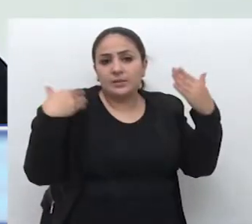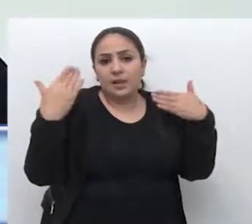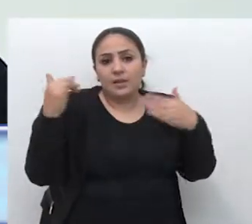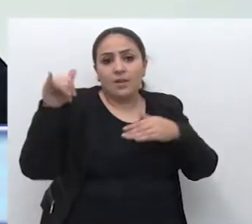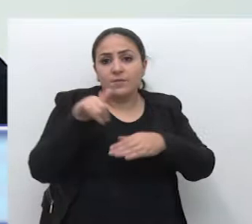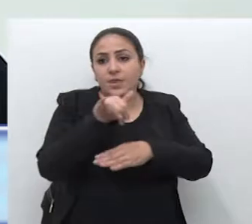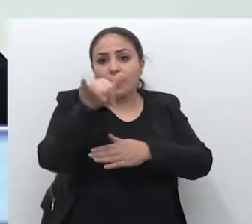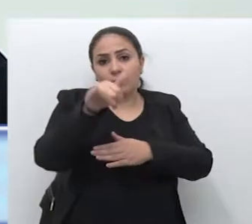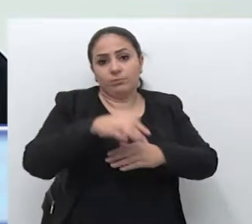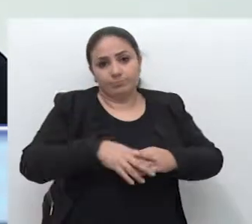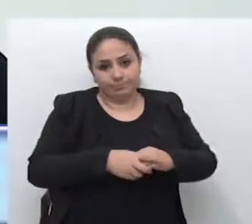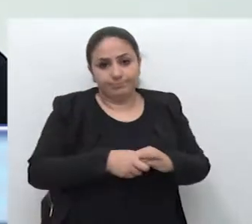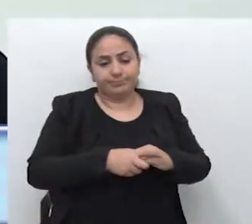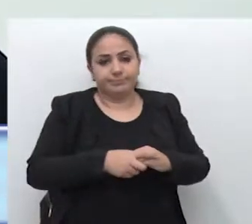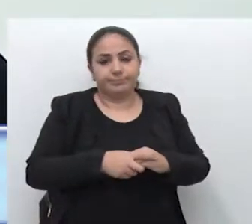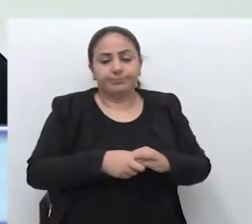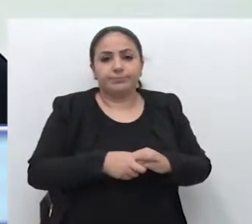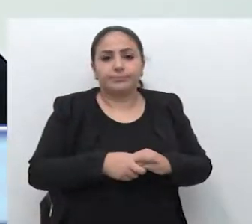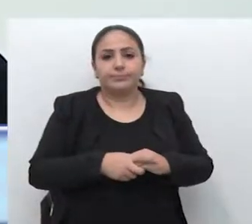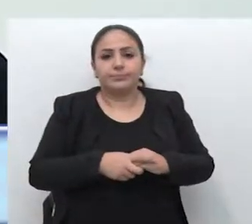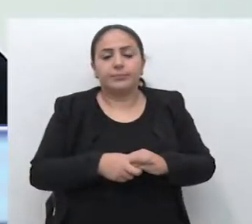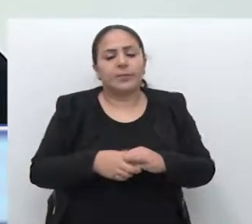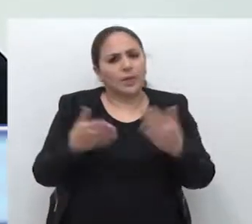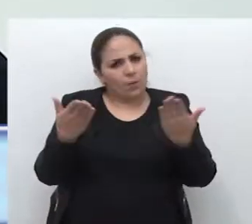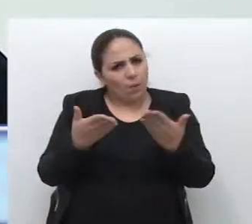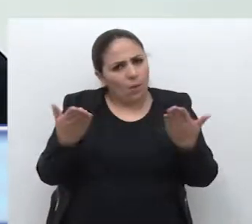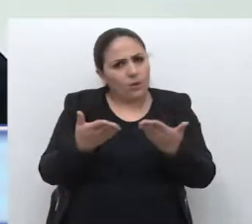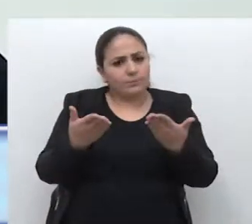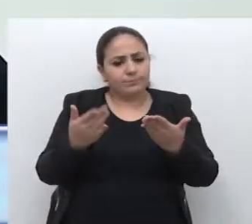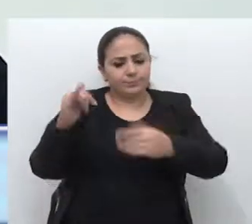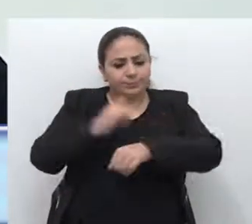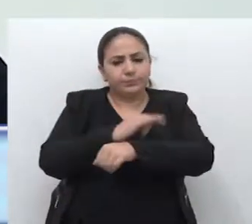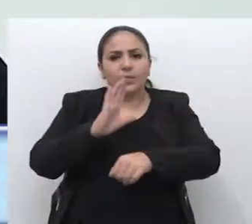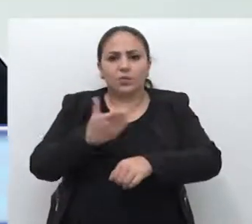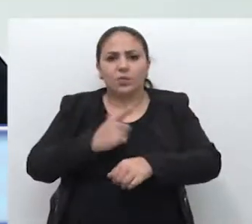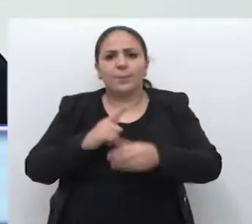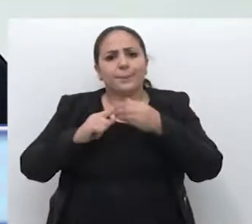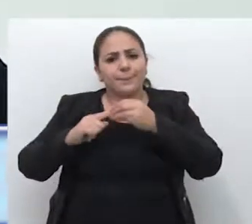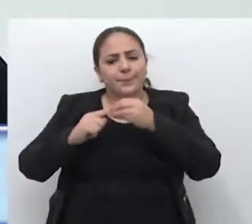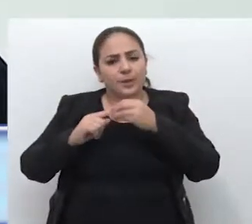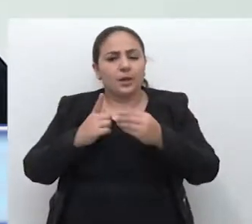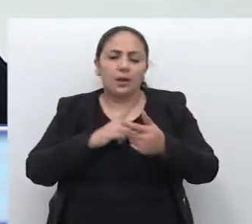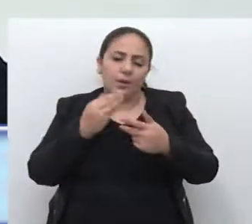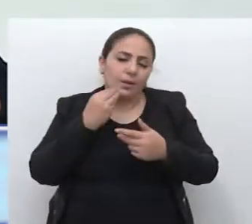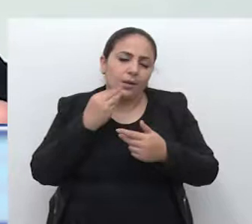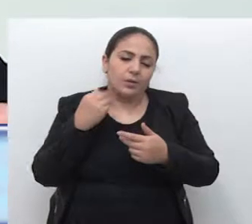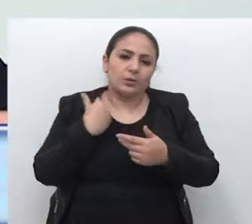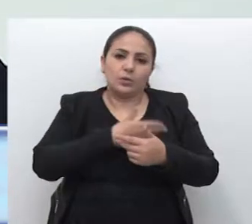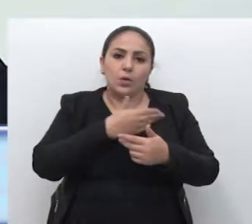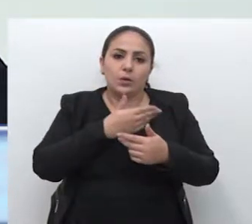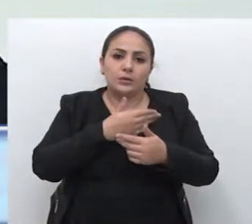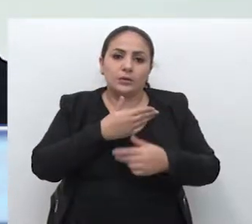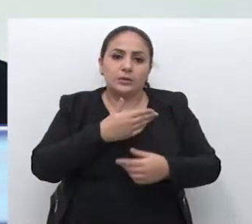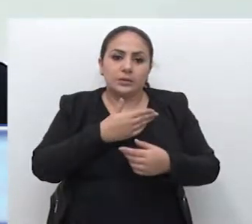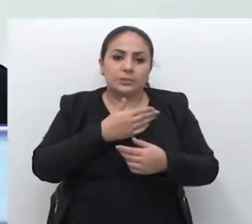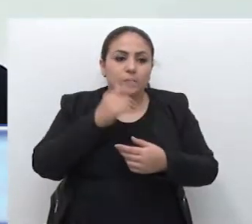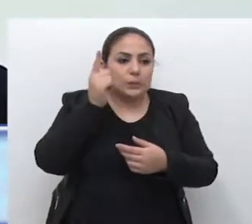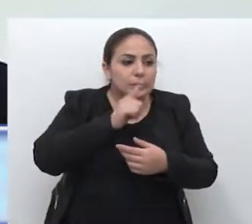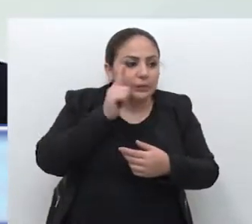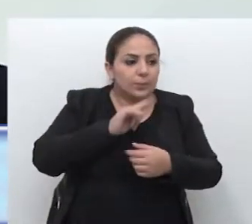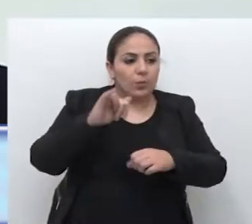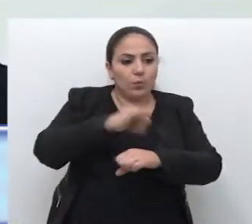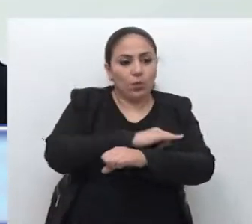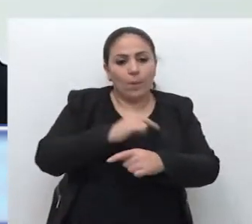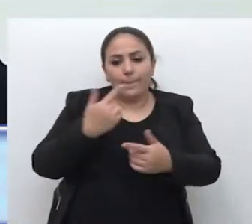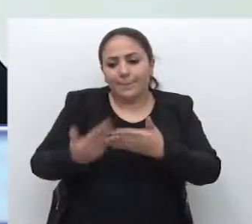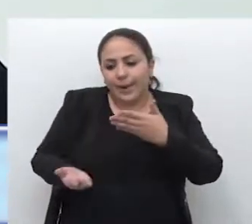O aeroporto ele já tem o seu protagonismo, né? Claro que em algumas circunstâncias, né, ganhamos voos, perdemos